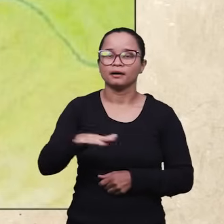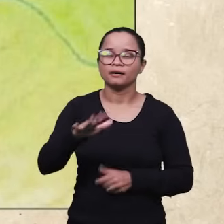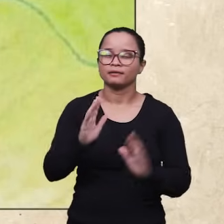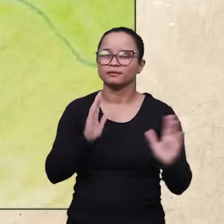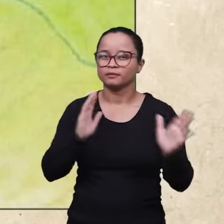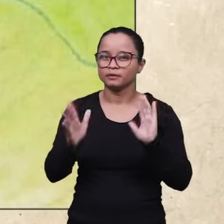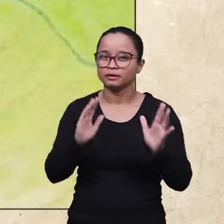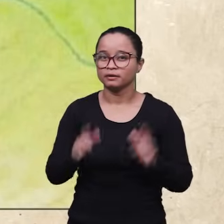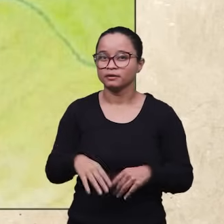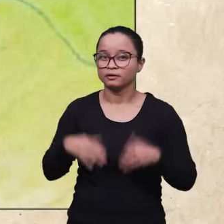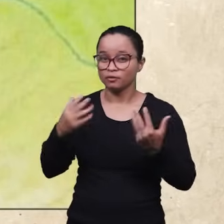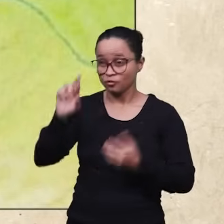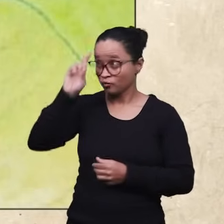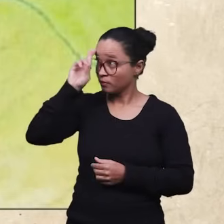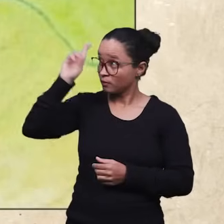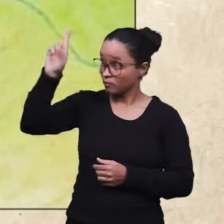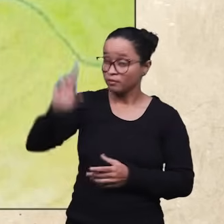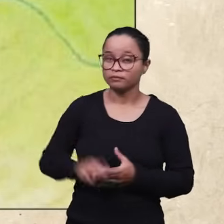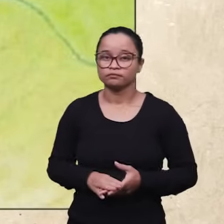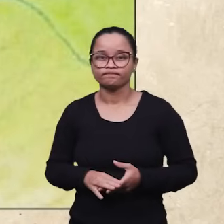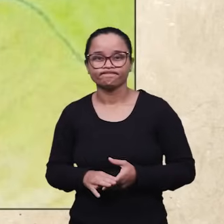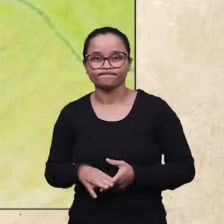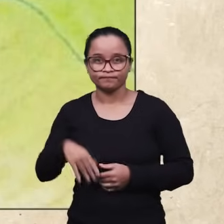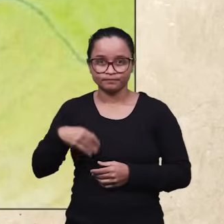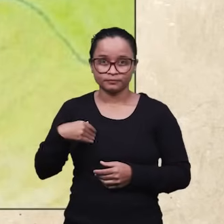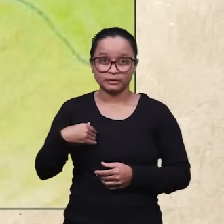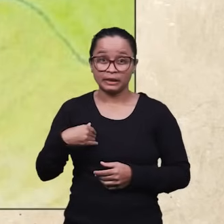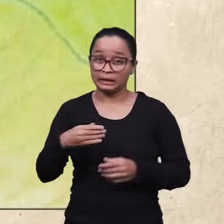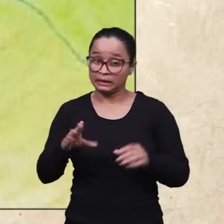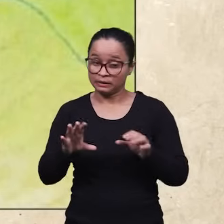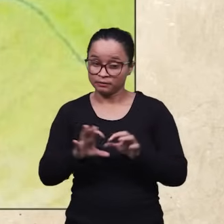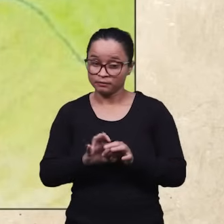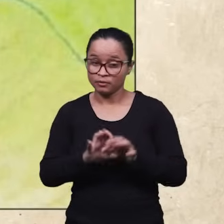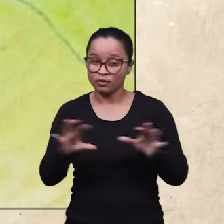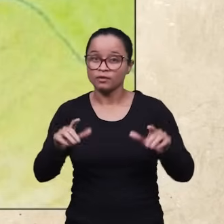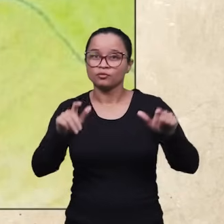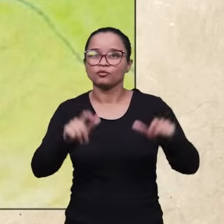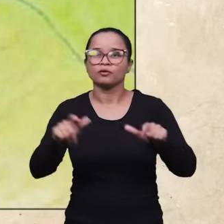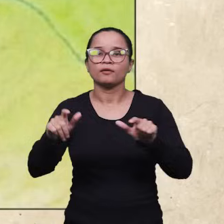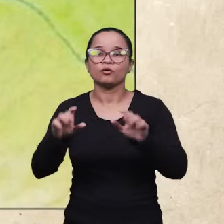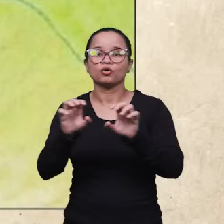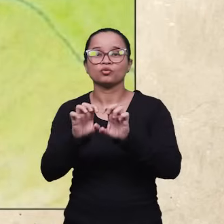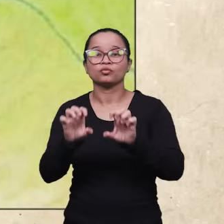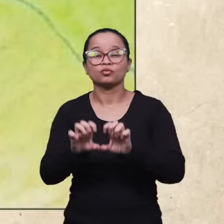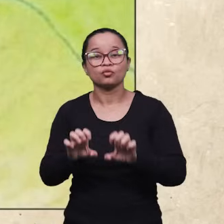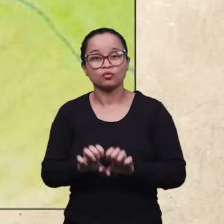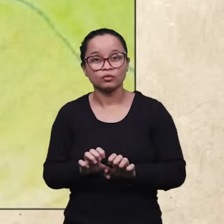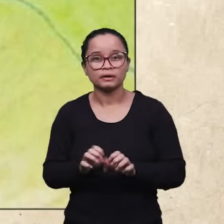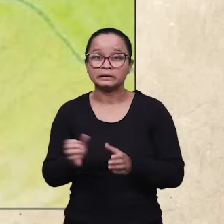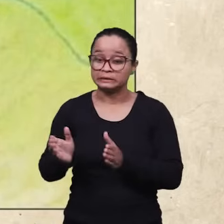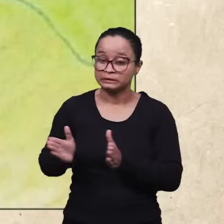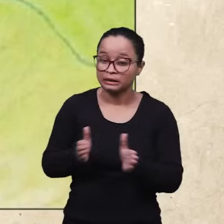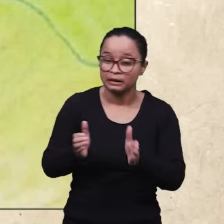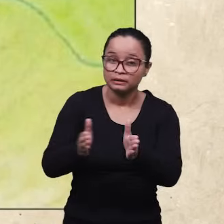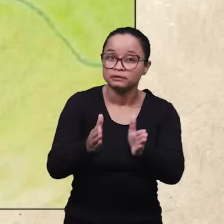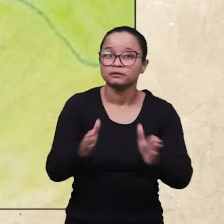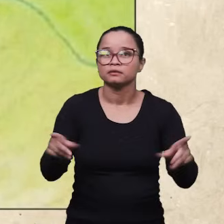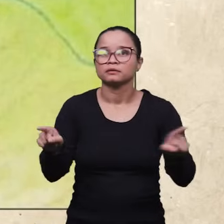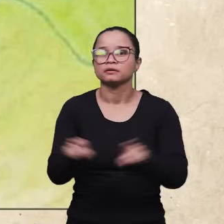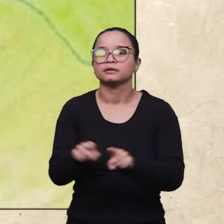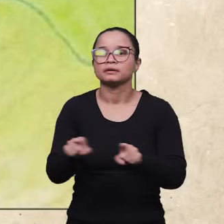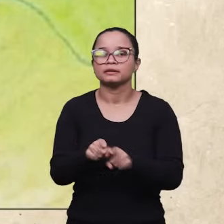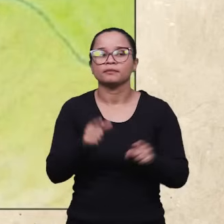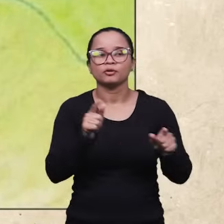Por permissão do Senhor, esses locais, né, foram estruturados em estradas e também em